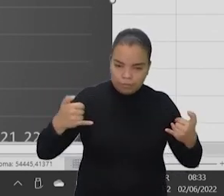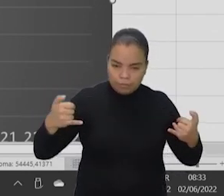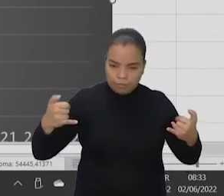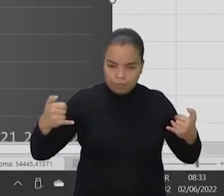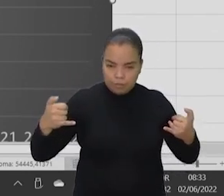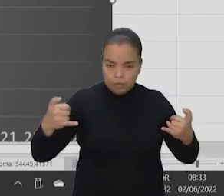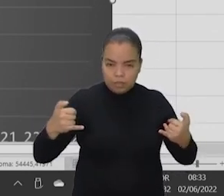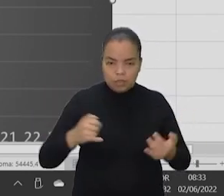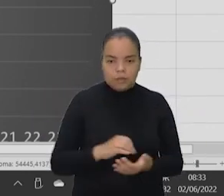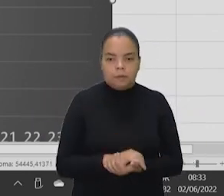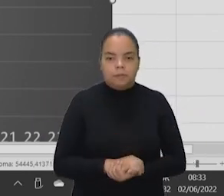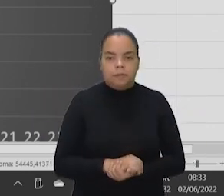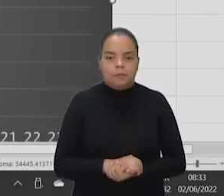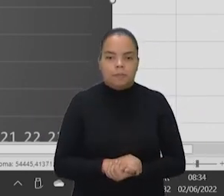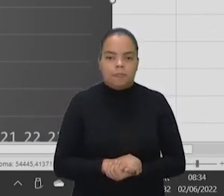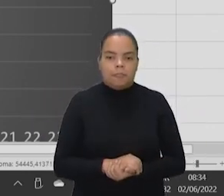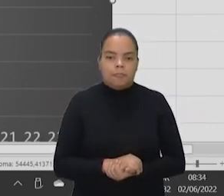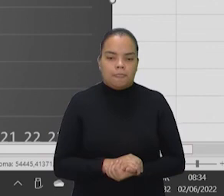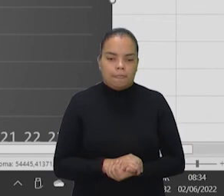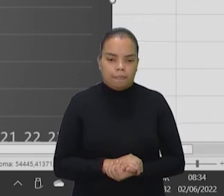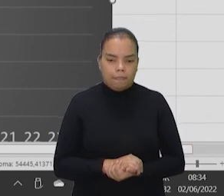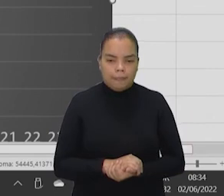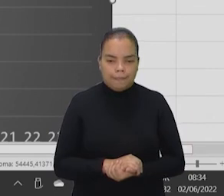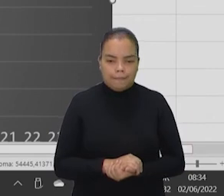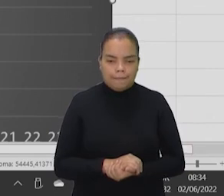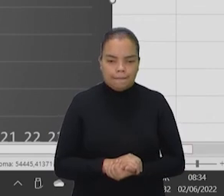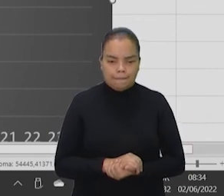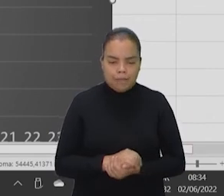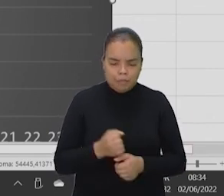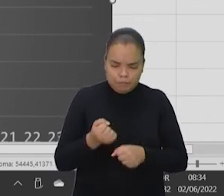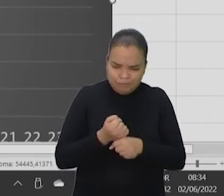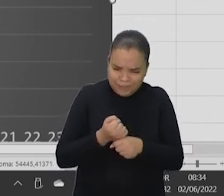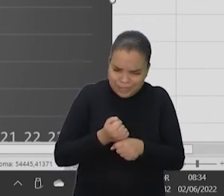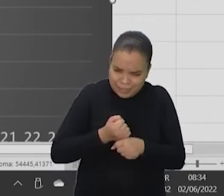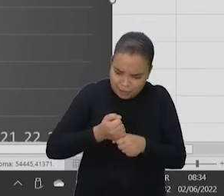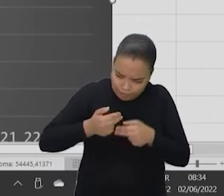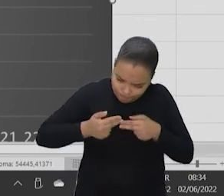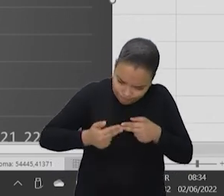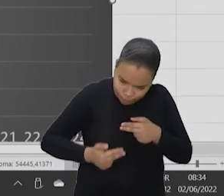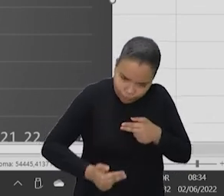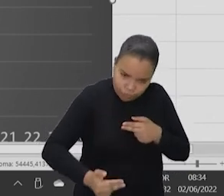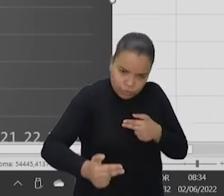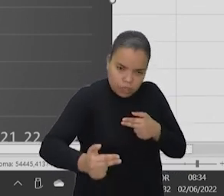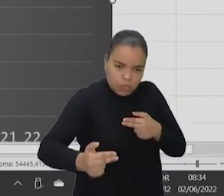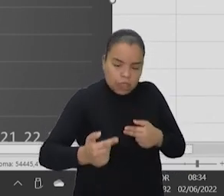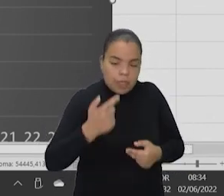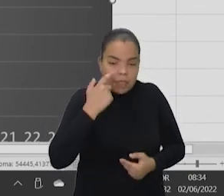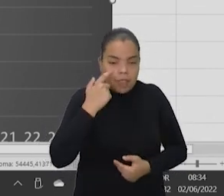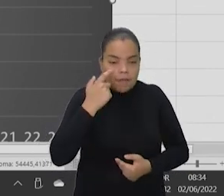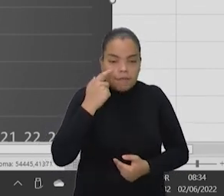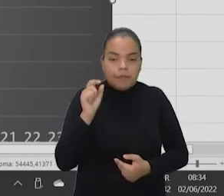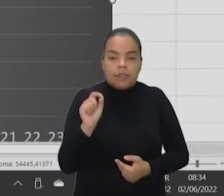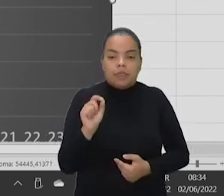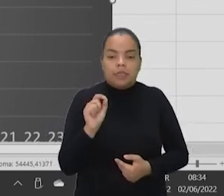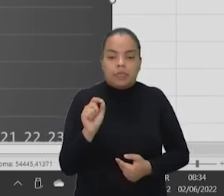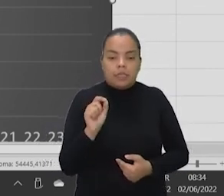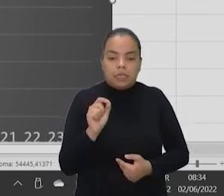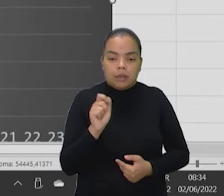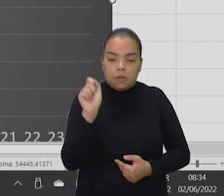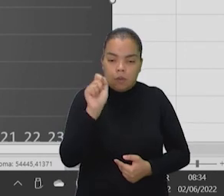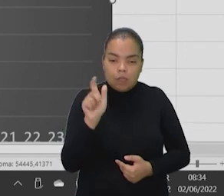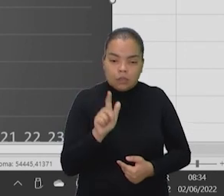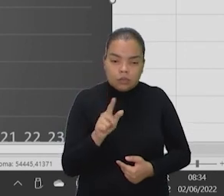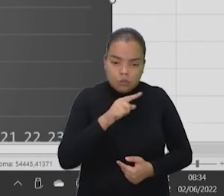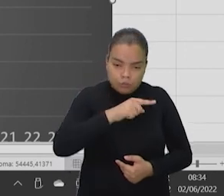uma curva. Se a gente pudesse projetar aí durante muitos meses, a gente ia ver que essa linha azul faria